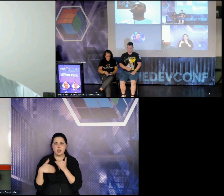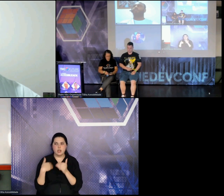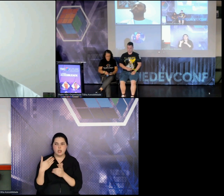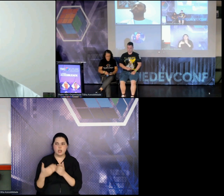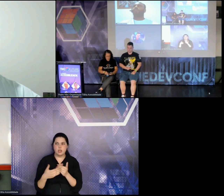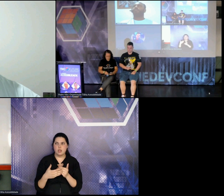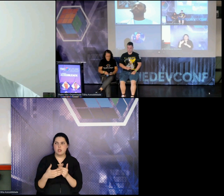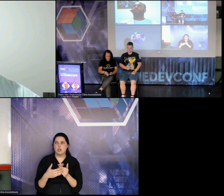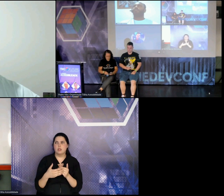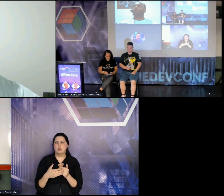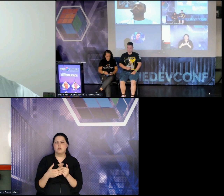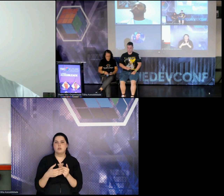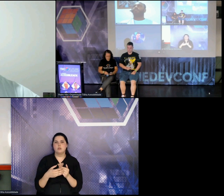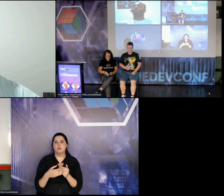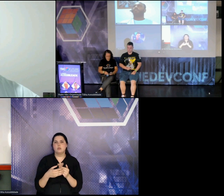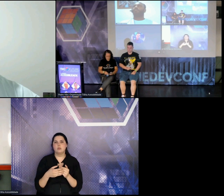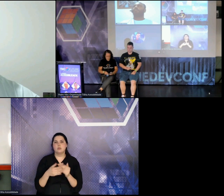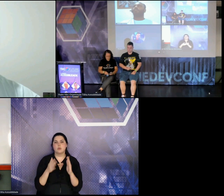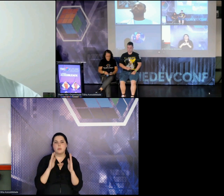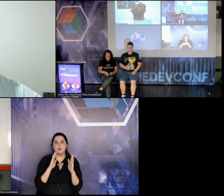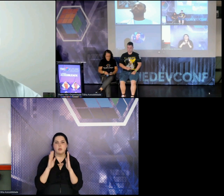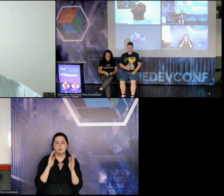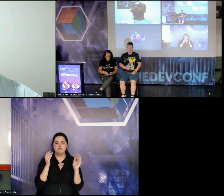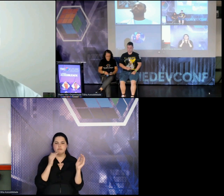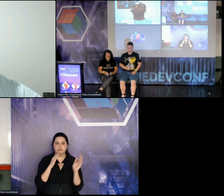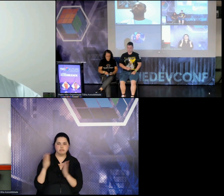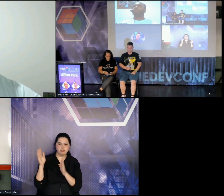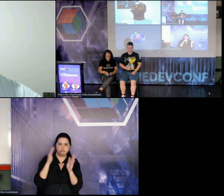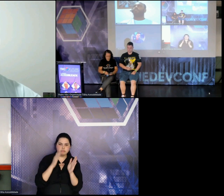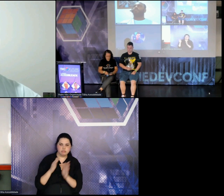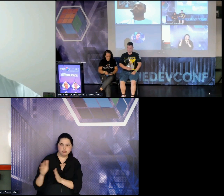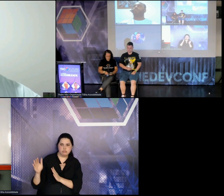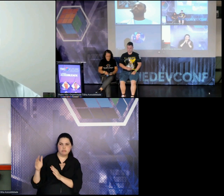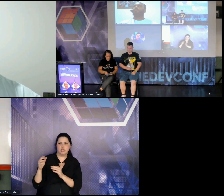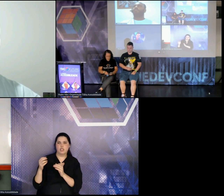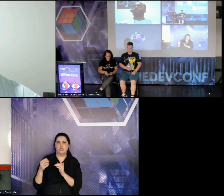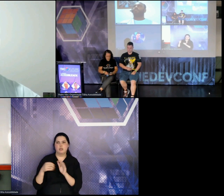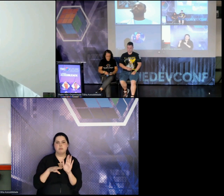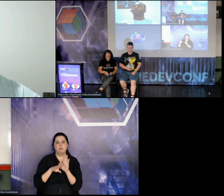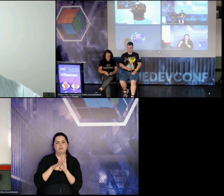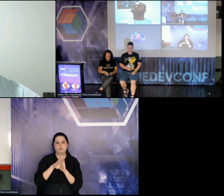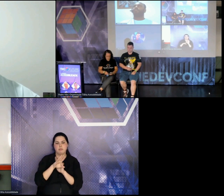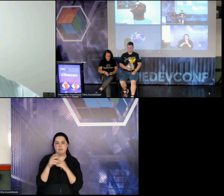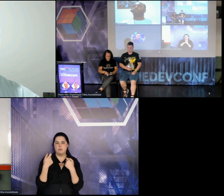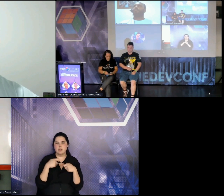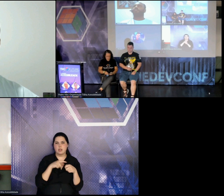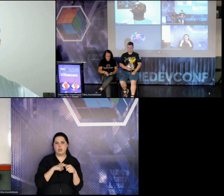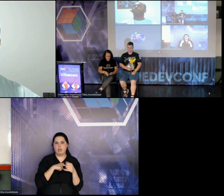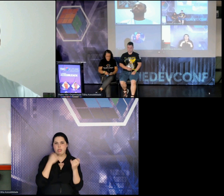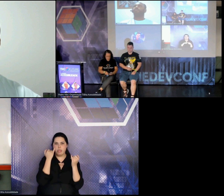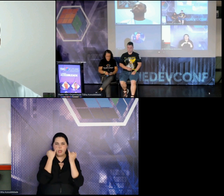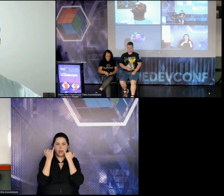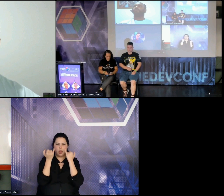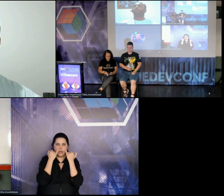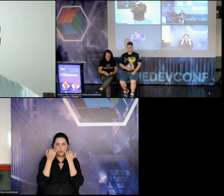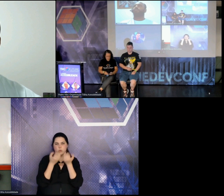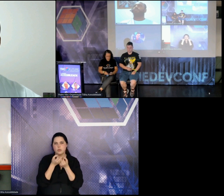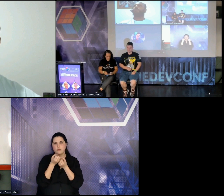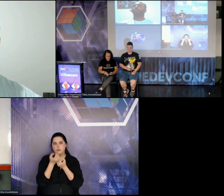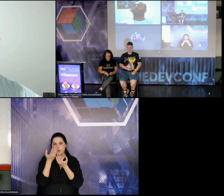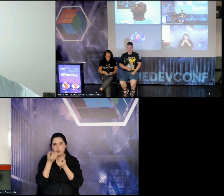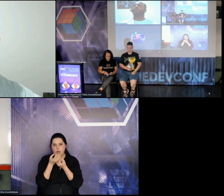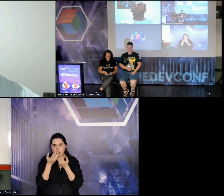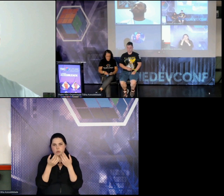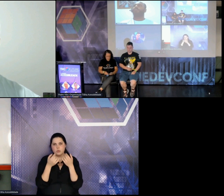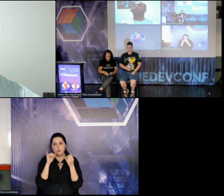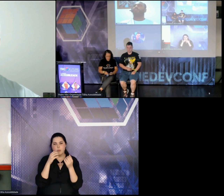perenes nos períodos de esteira mesmo. Então, indicadores a gente precisa prover